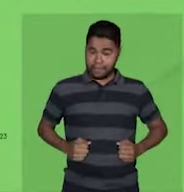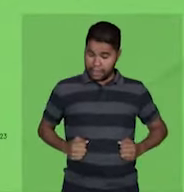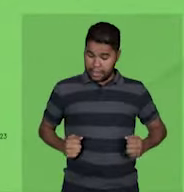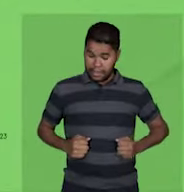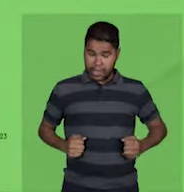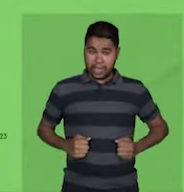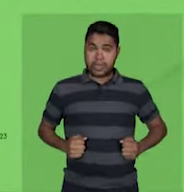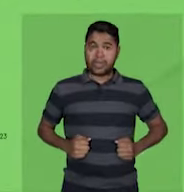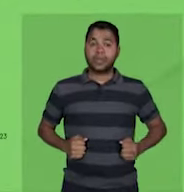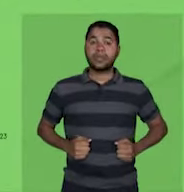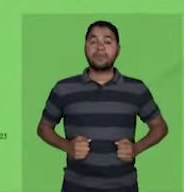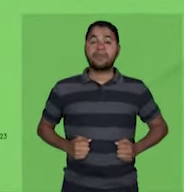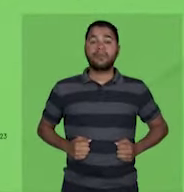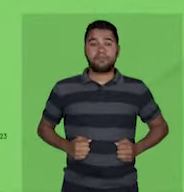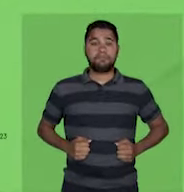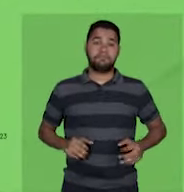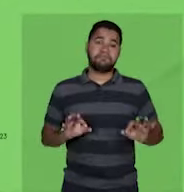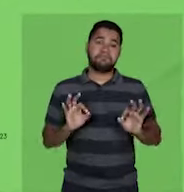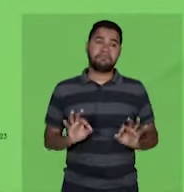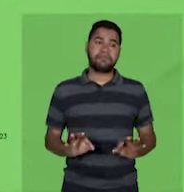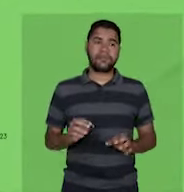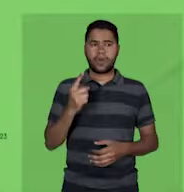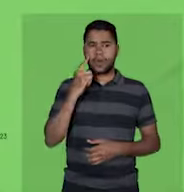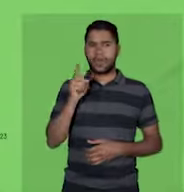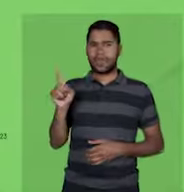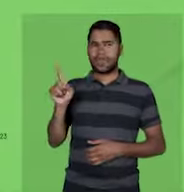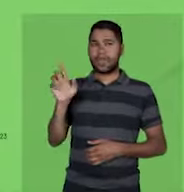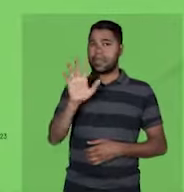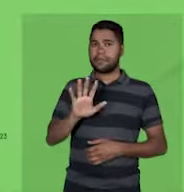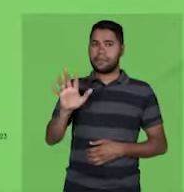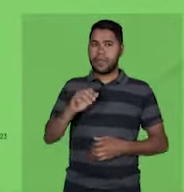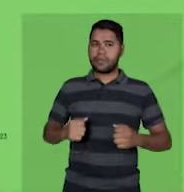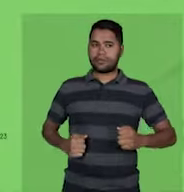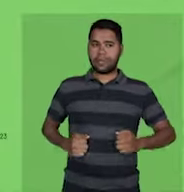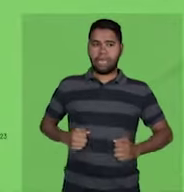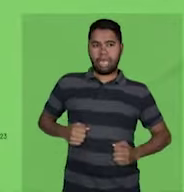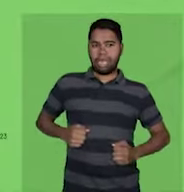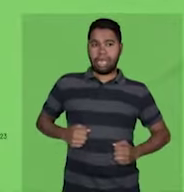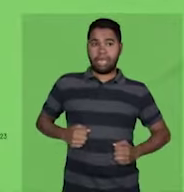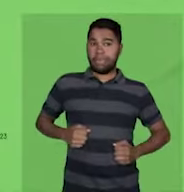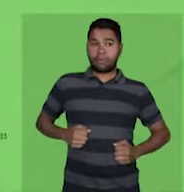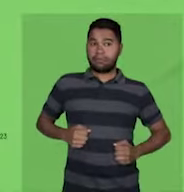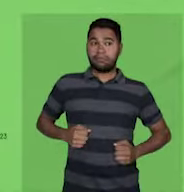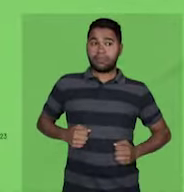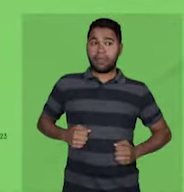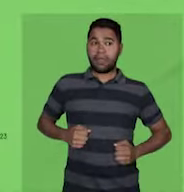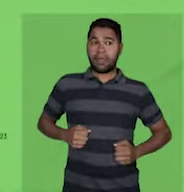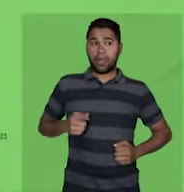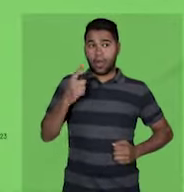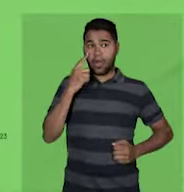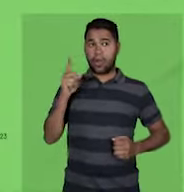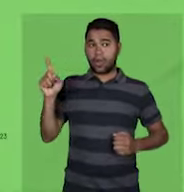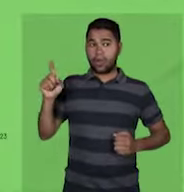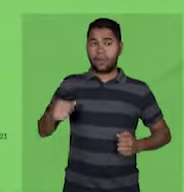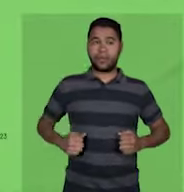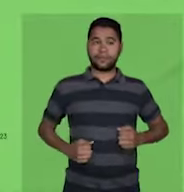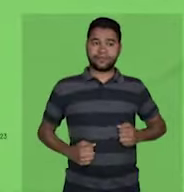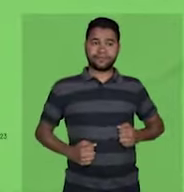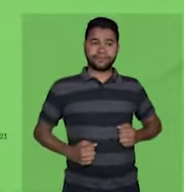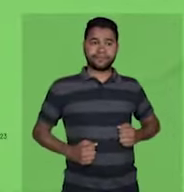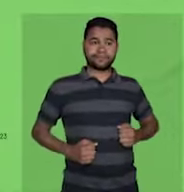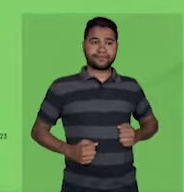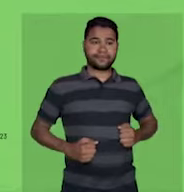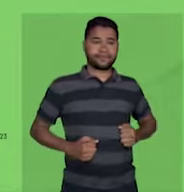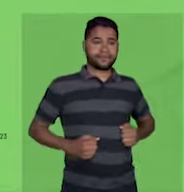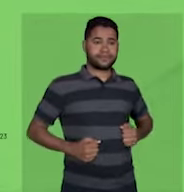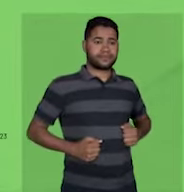rins, ficam realmente, essa imagem aqui não tá torta não, tá, gente? Ela realmente é assim, deixa eu pegar uma caneta aqui.